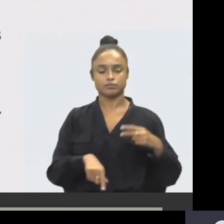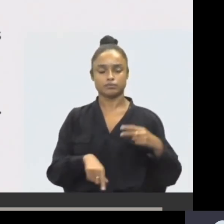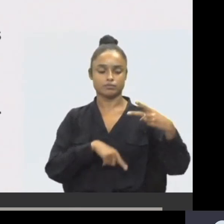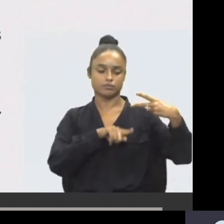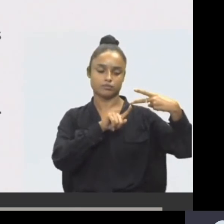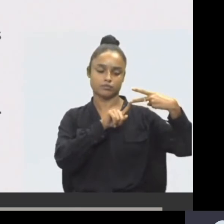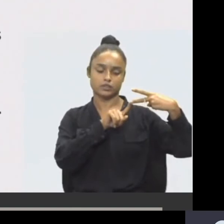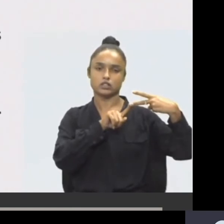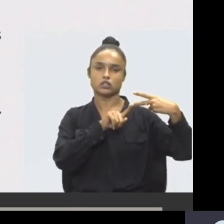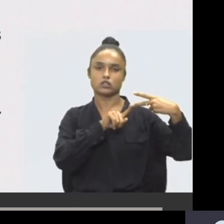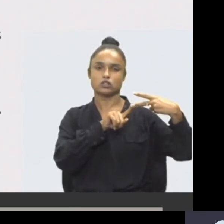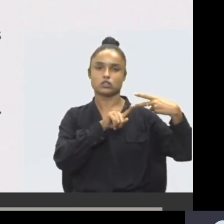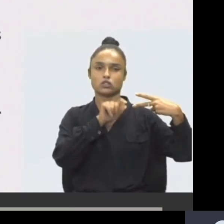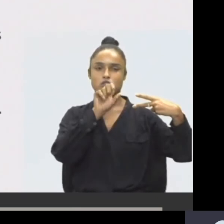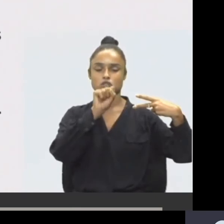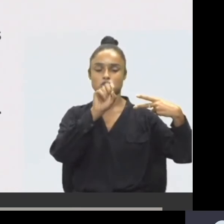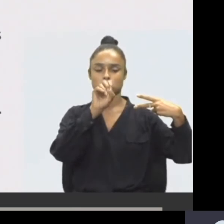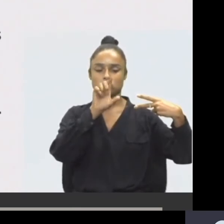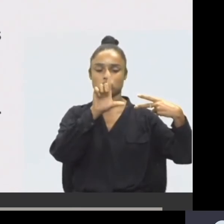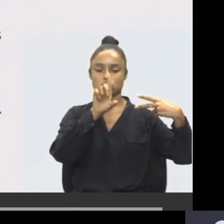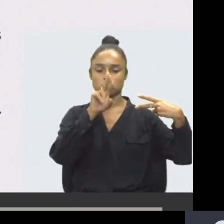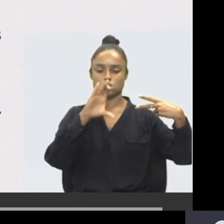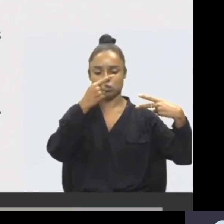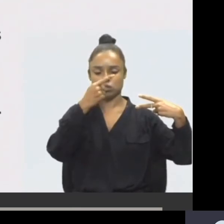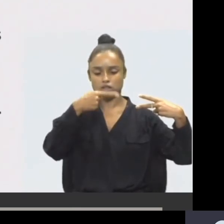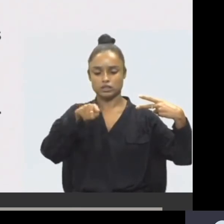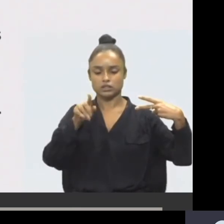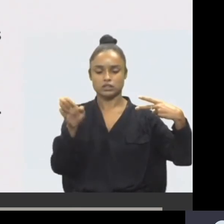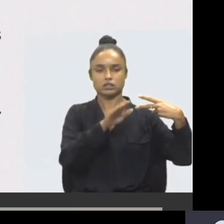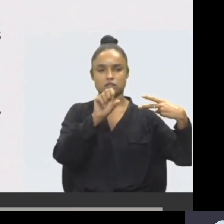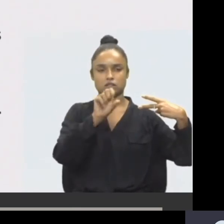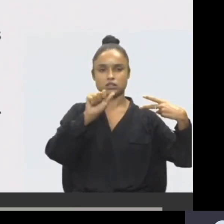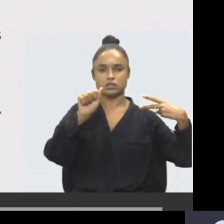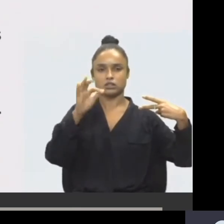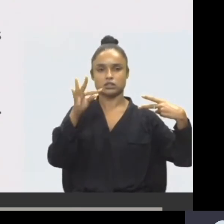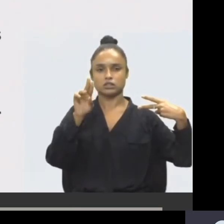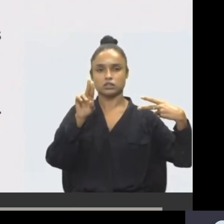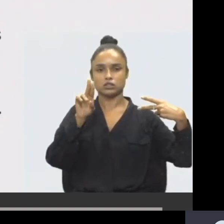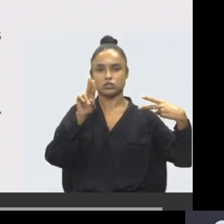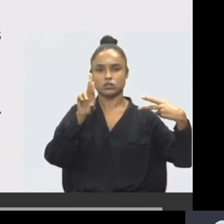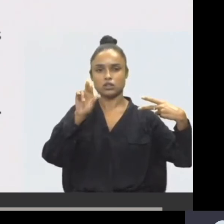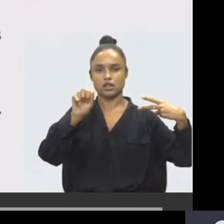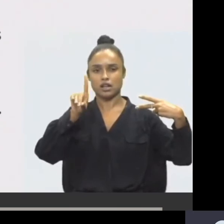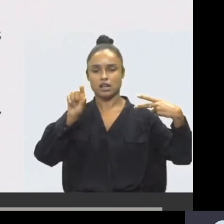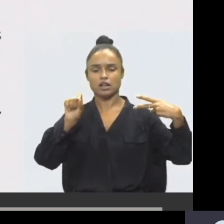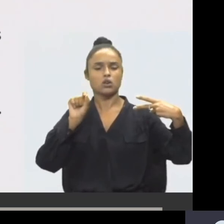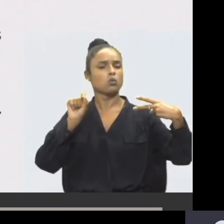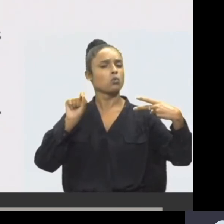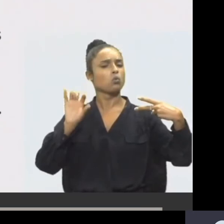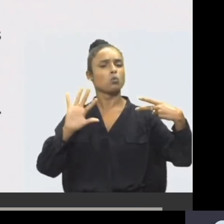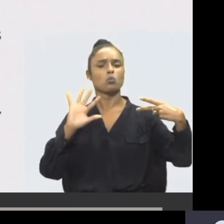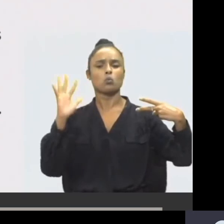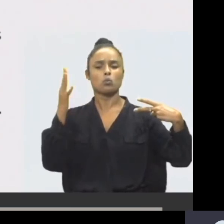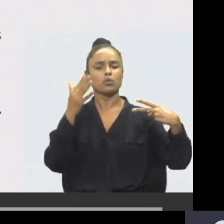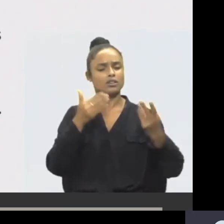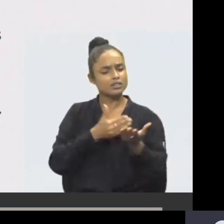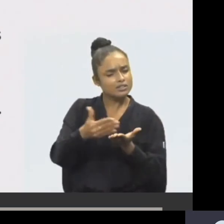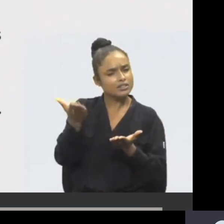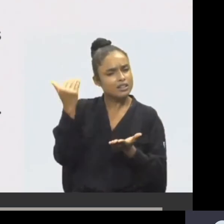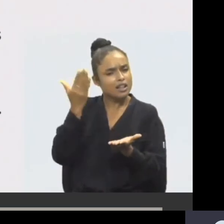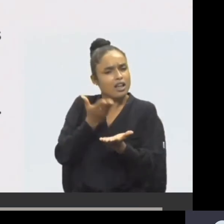Outro ponto importante que nós vimos nessa aula foi a saturação de uma solução. Então nós falamos no início da aula sobre